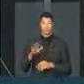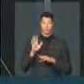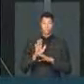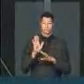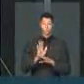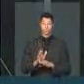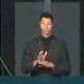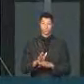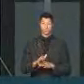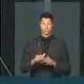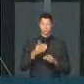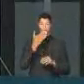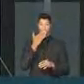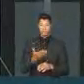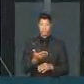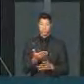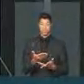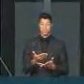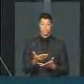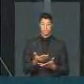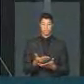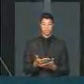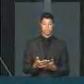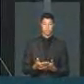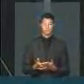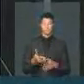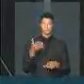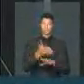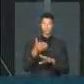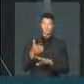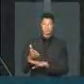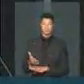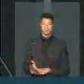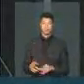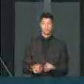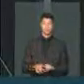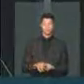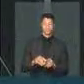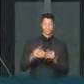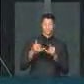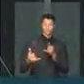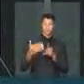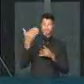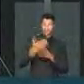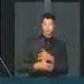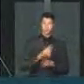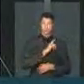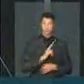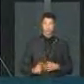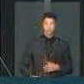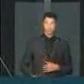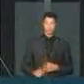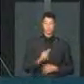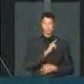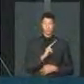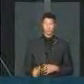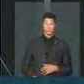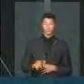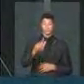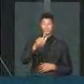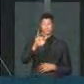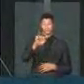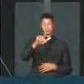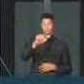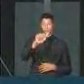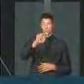contribuir de forma participativa e na linha de frente do seu governo. O governador Flávio